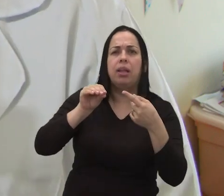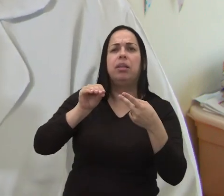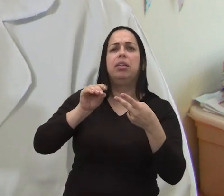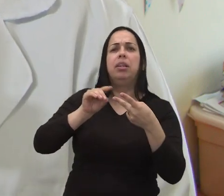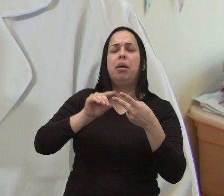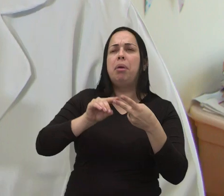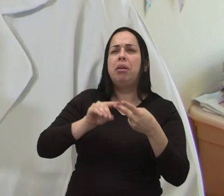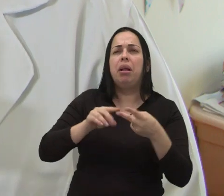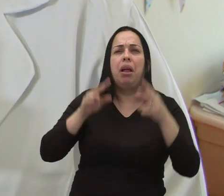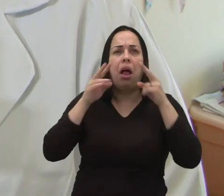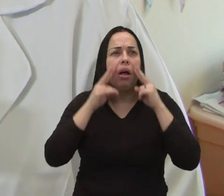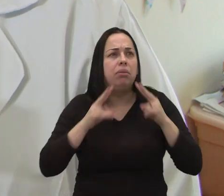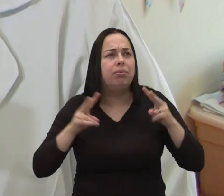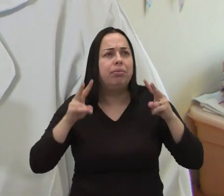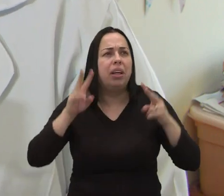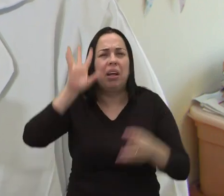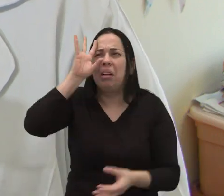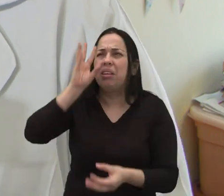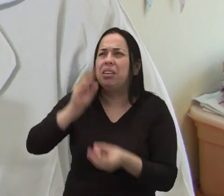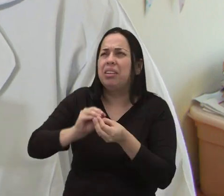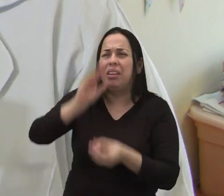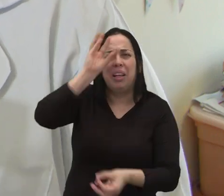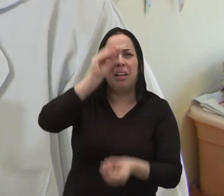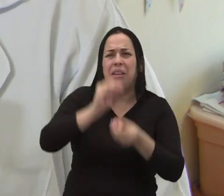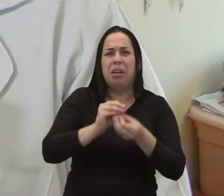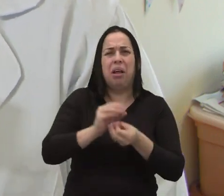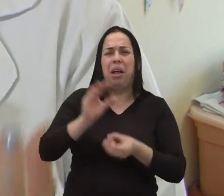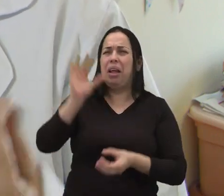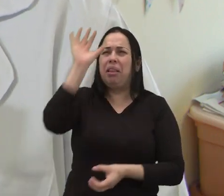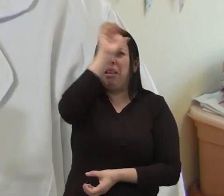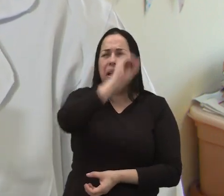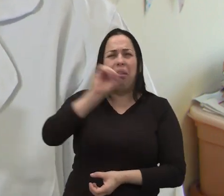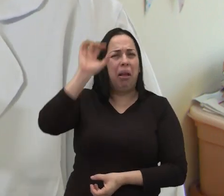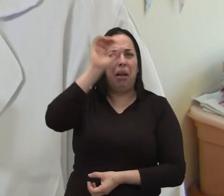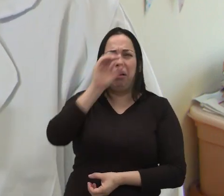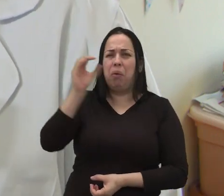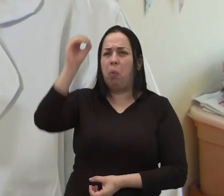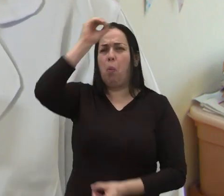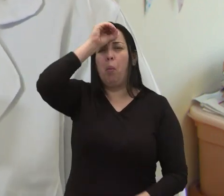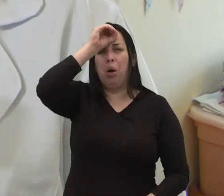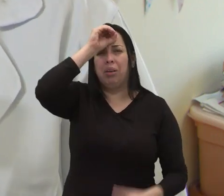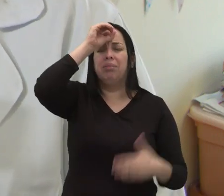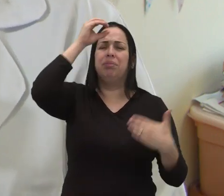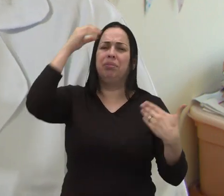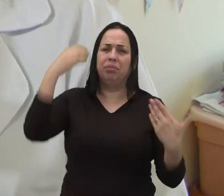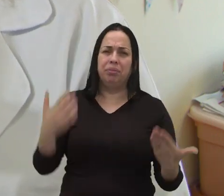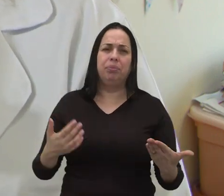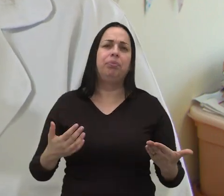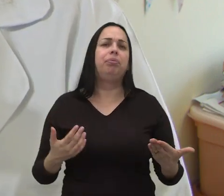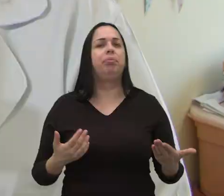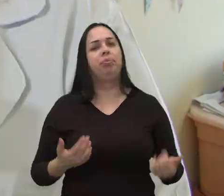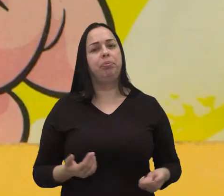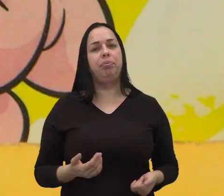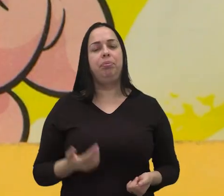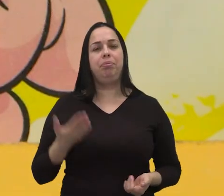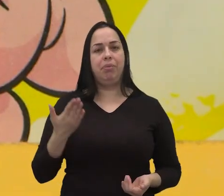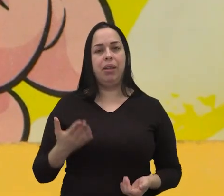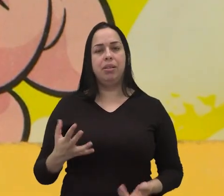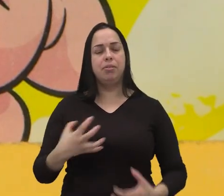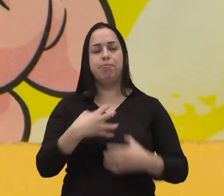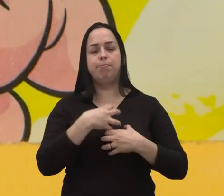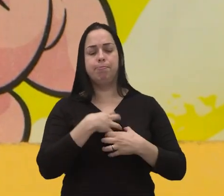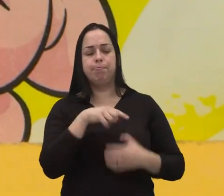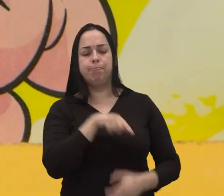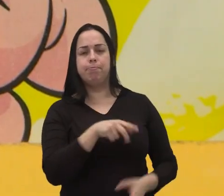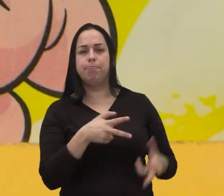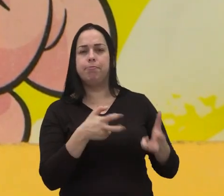verbalizar, quanto receptiva. Ela não está conseguindo receber, entender, compreender essa fala. Os